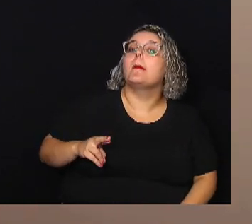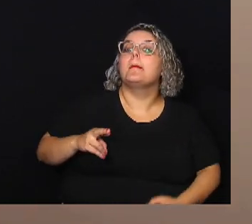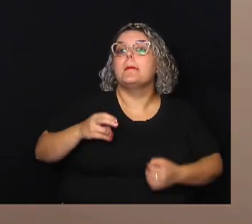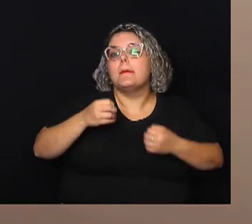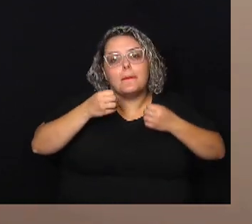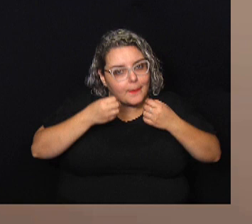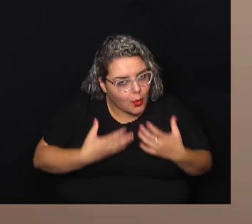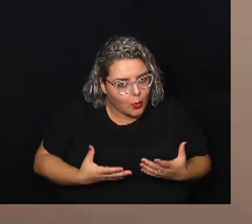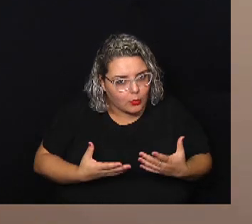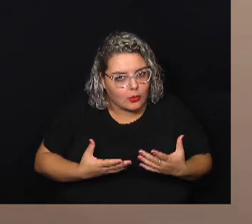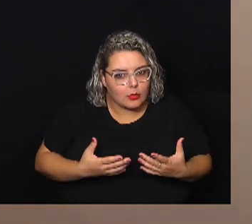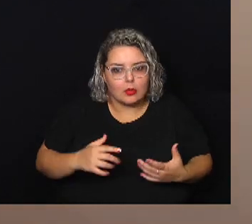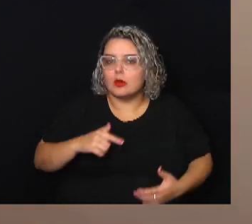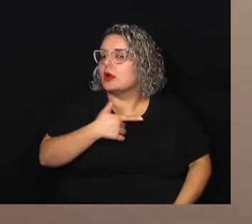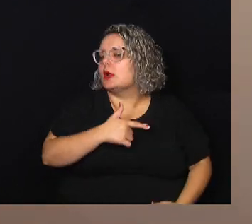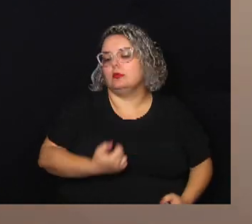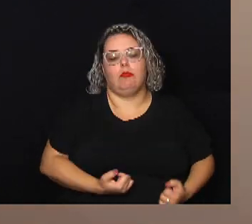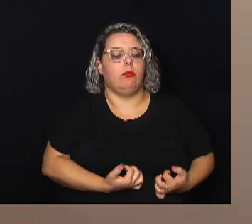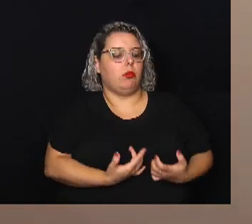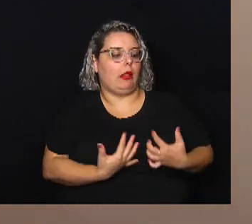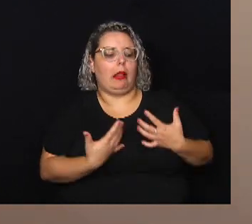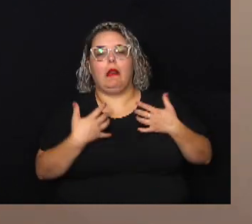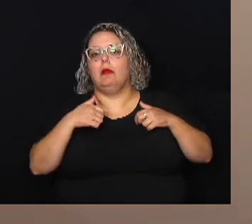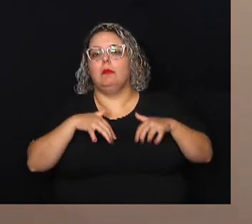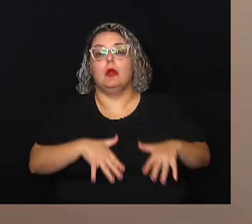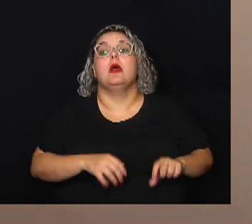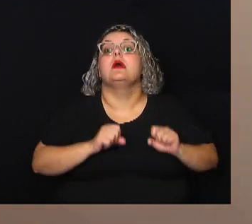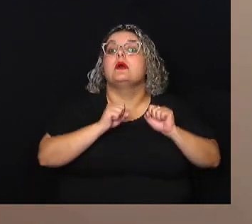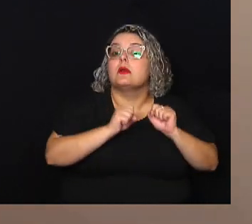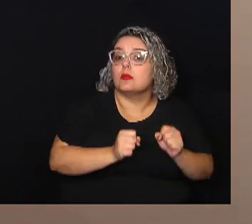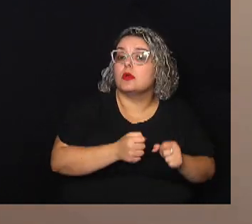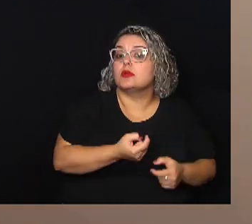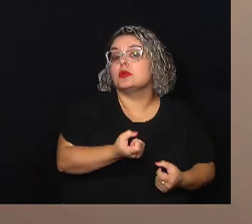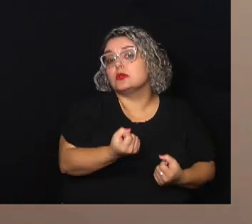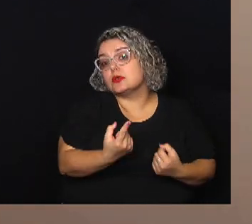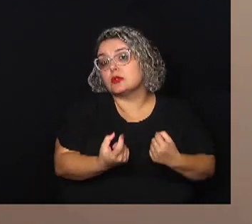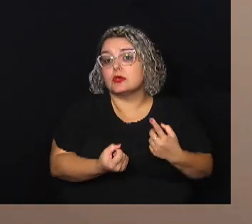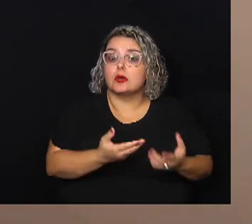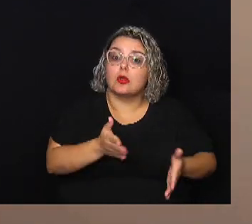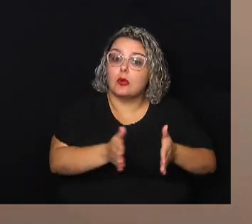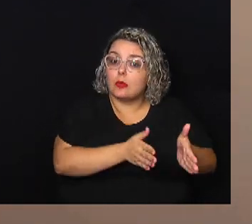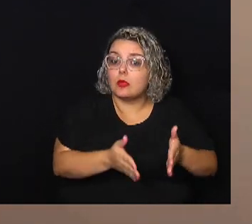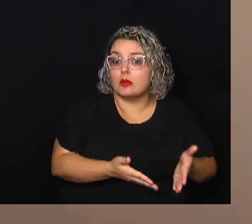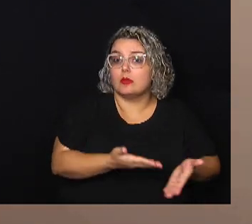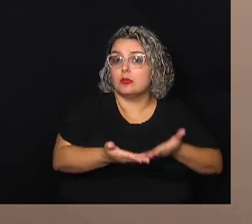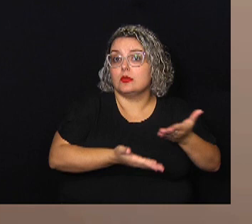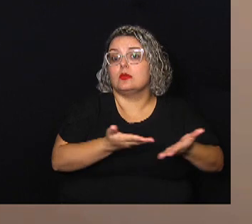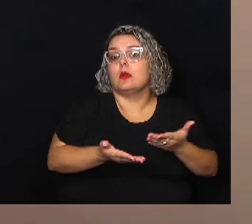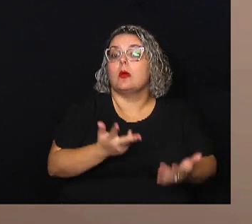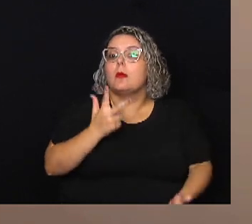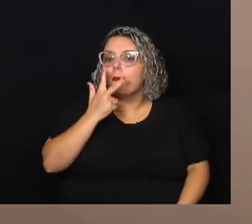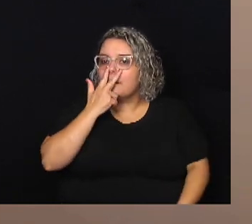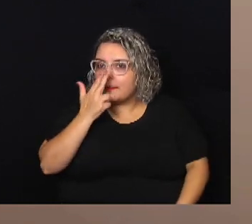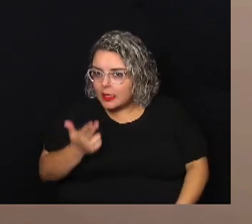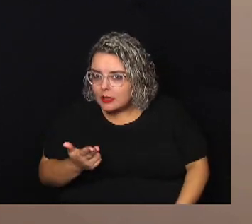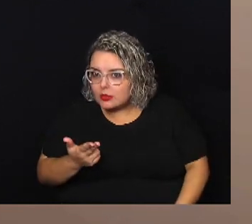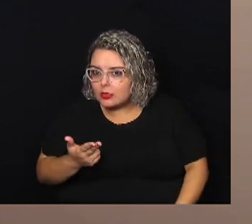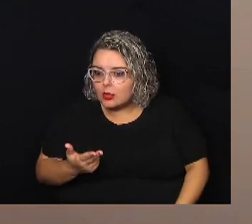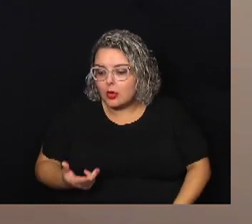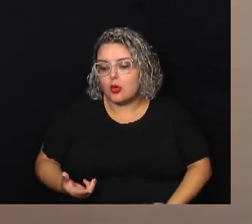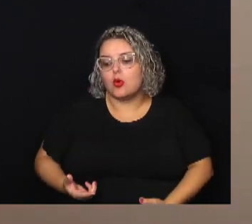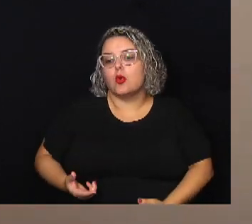não causam metástase e que podem, em algum momento, ter um tratamento muito parecido com os tumores